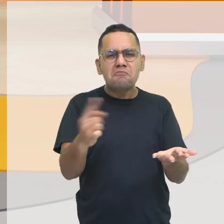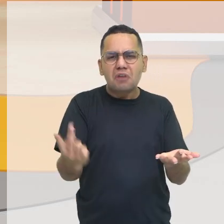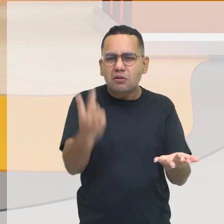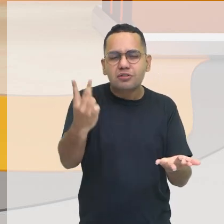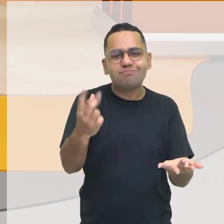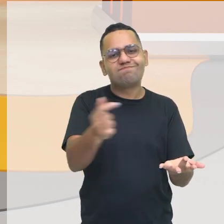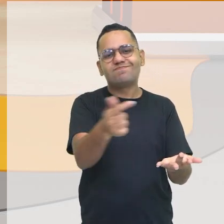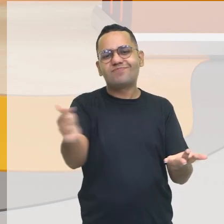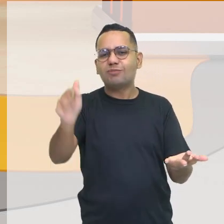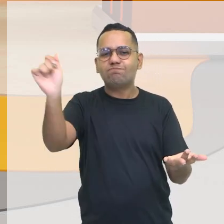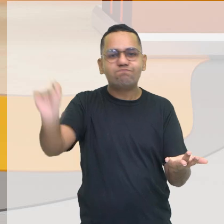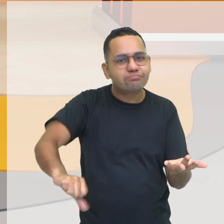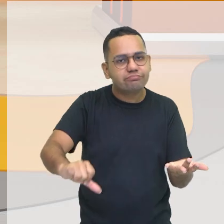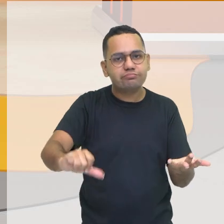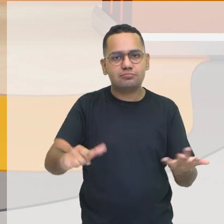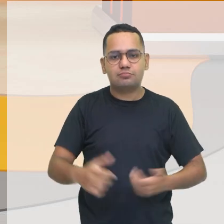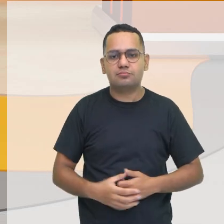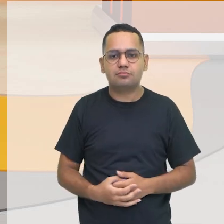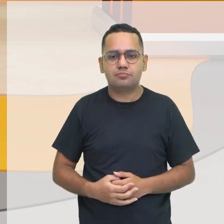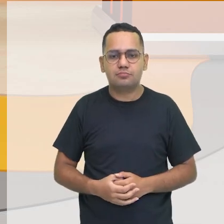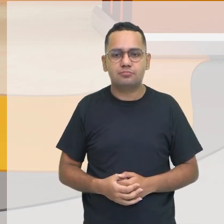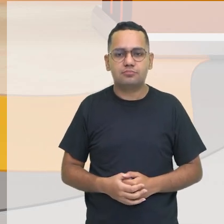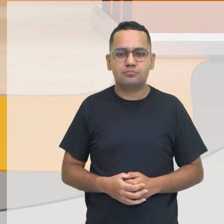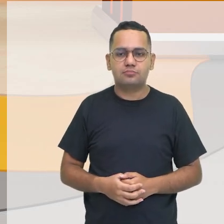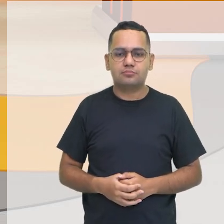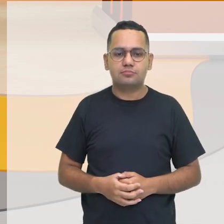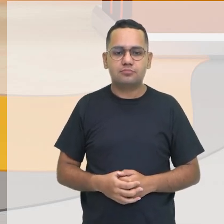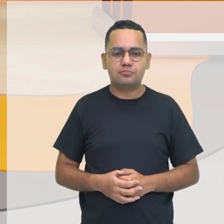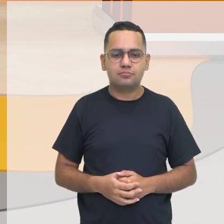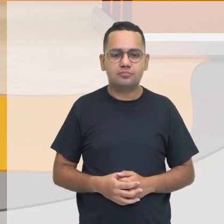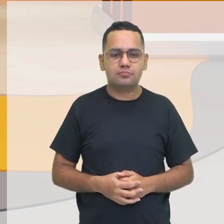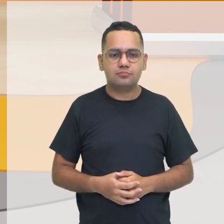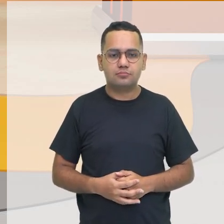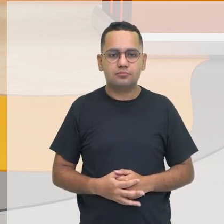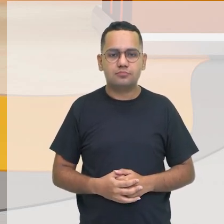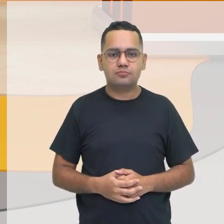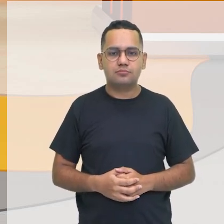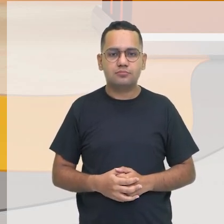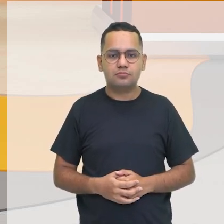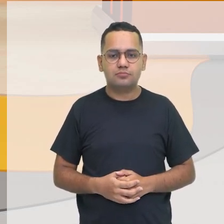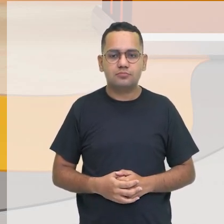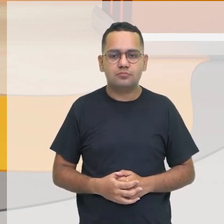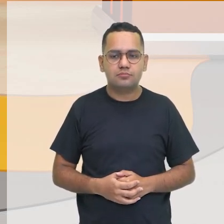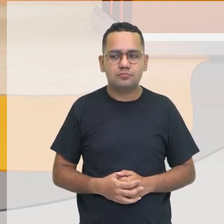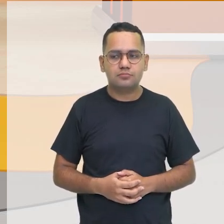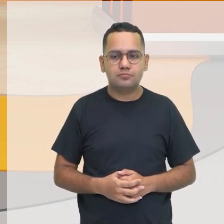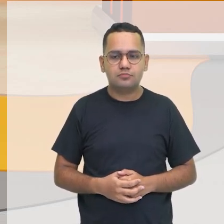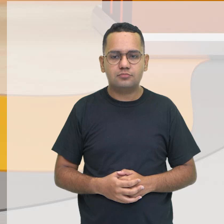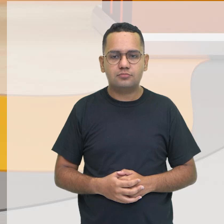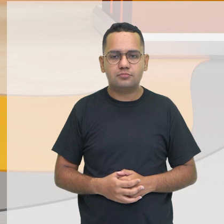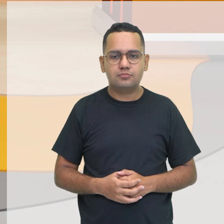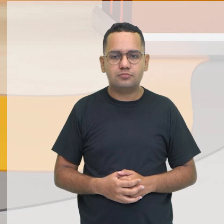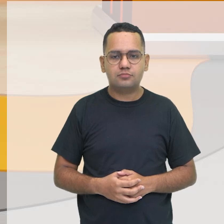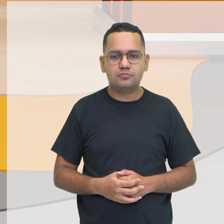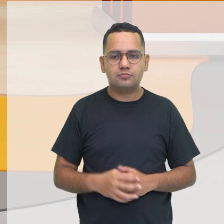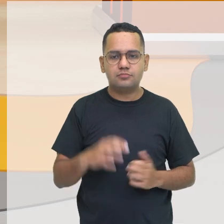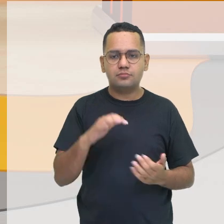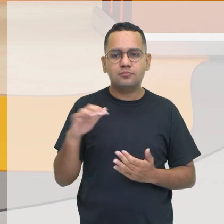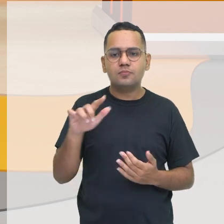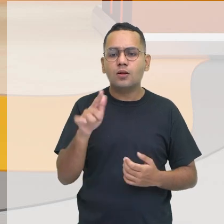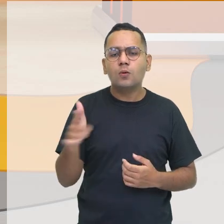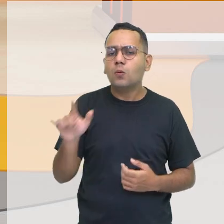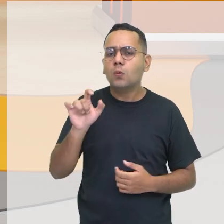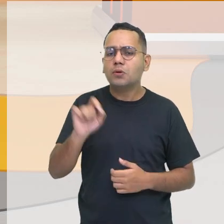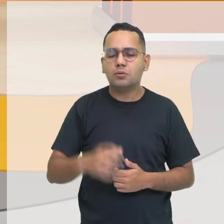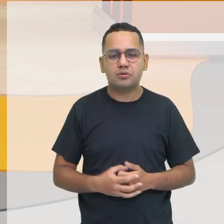monetário. Havia muito papel para pouco valor. Outra característica dessa crise do encilhamento foi a